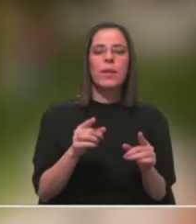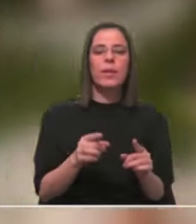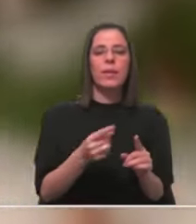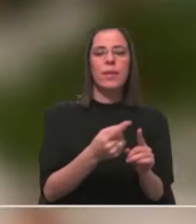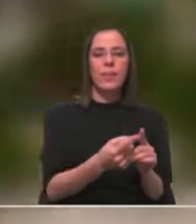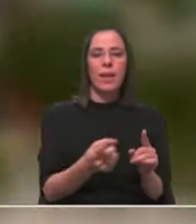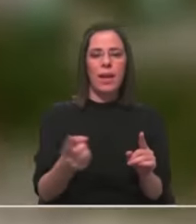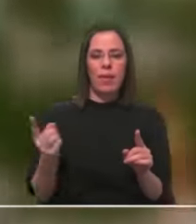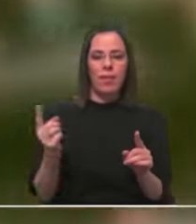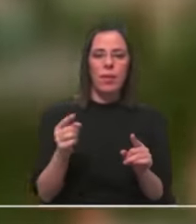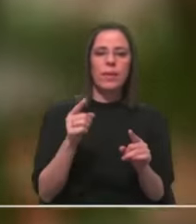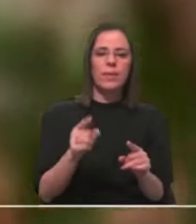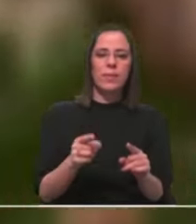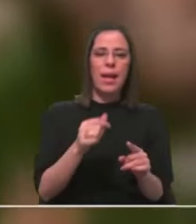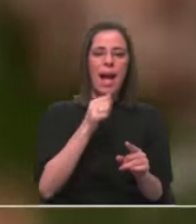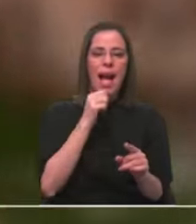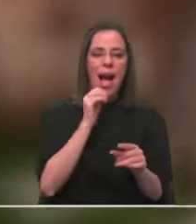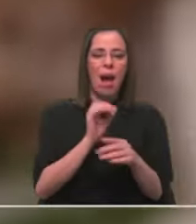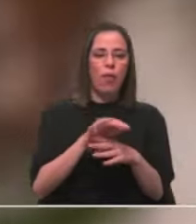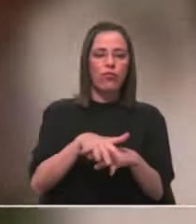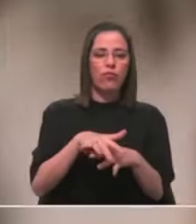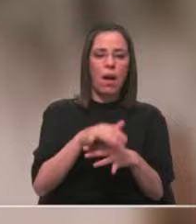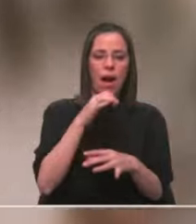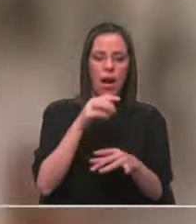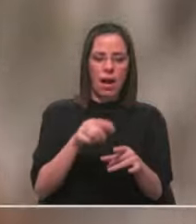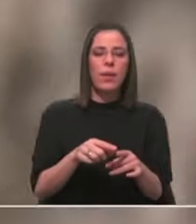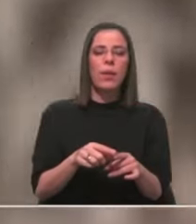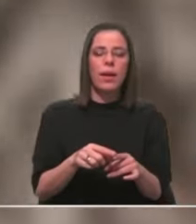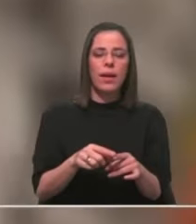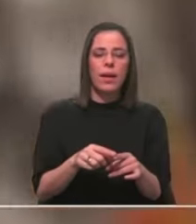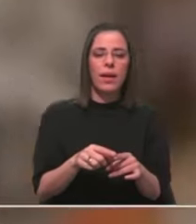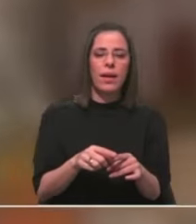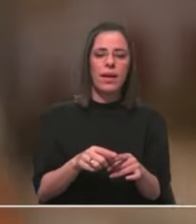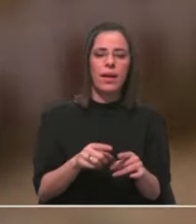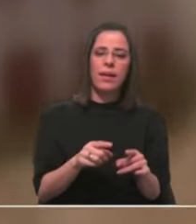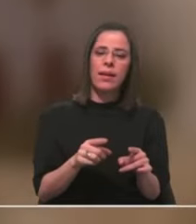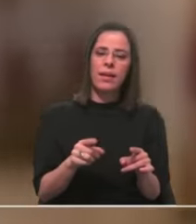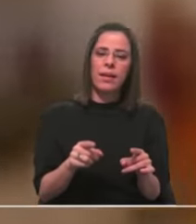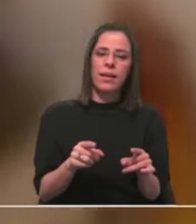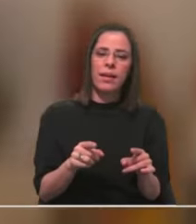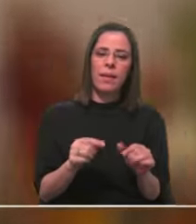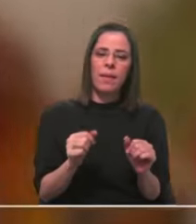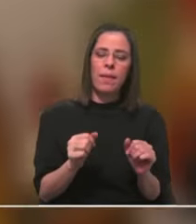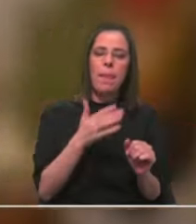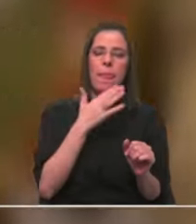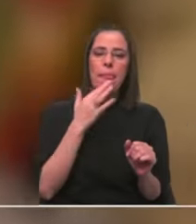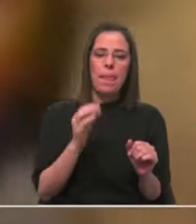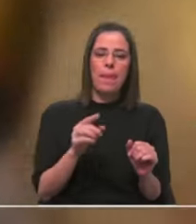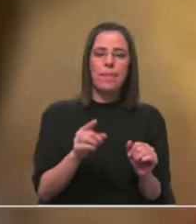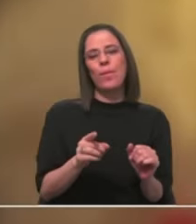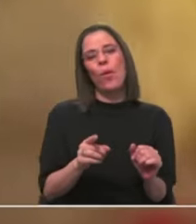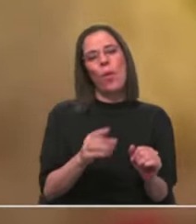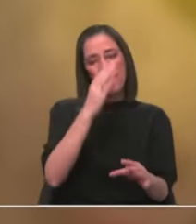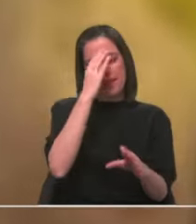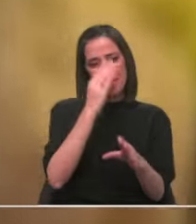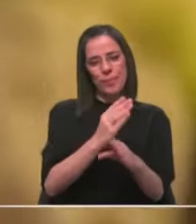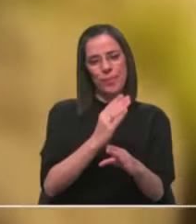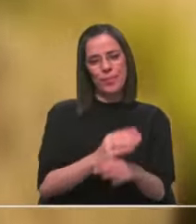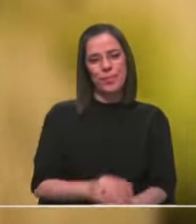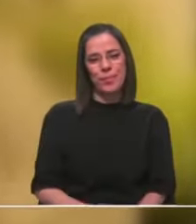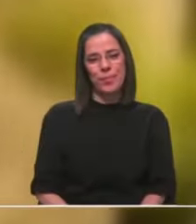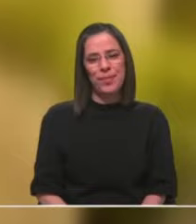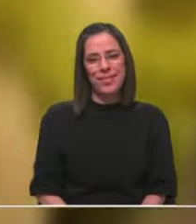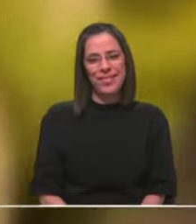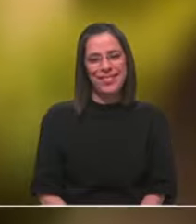agora giro. Dá a volta. Aqui está uma fonte com água. Está incrível, João. Está giro. Olha, ai, que lindo o